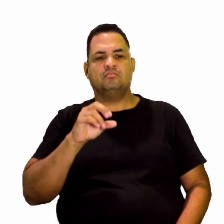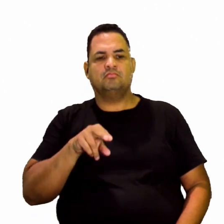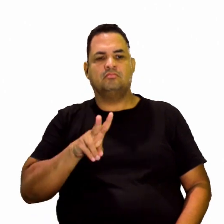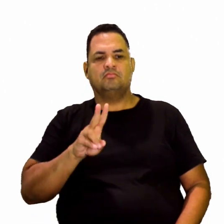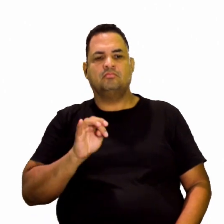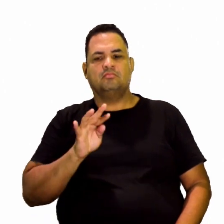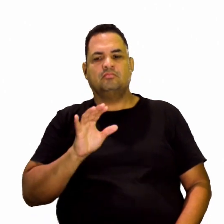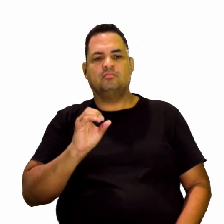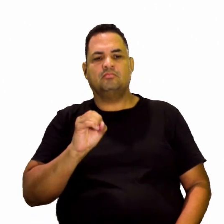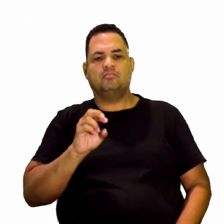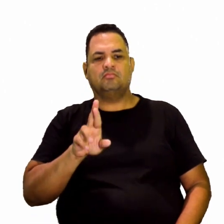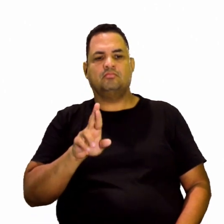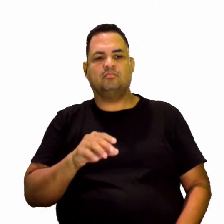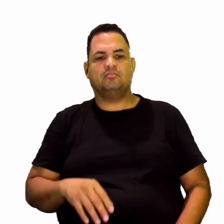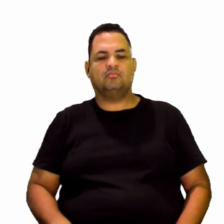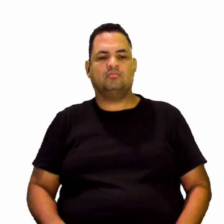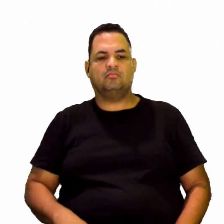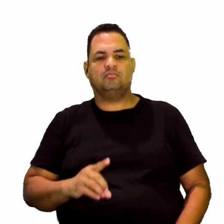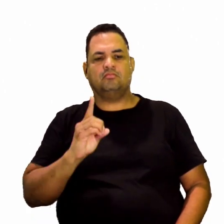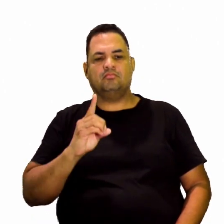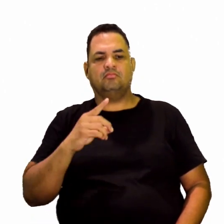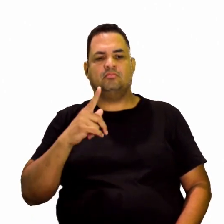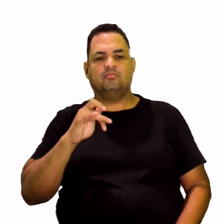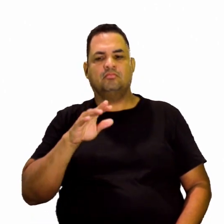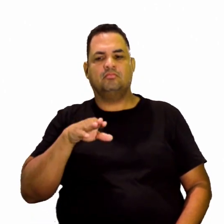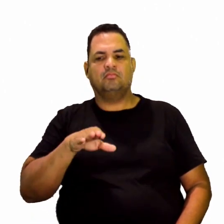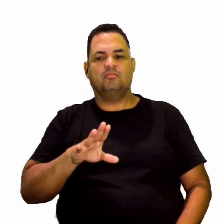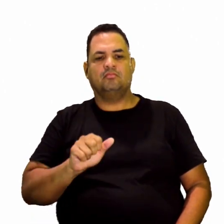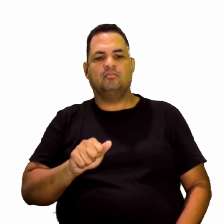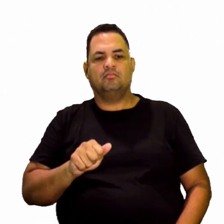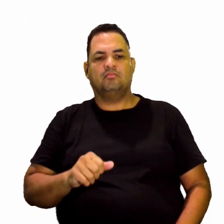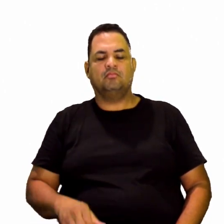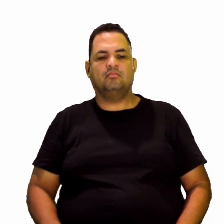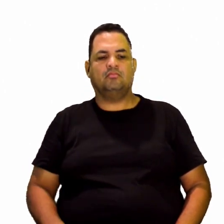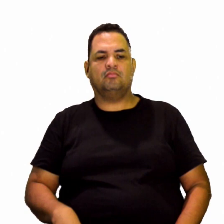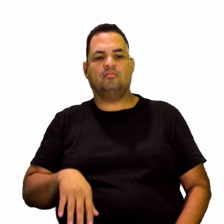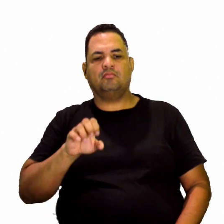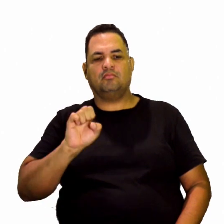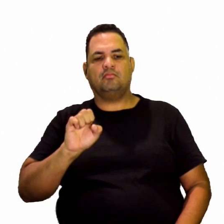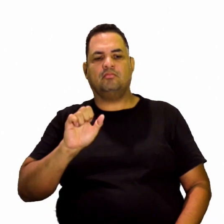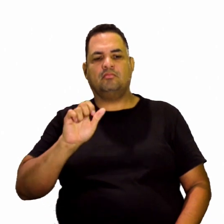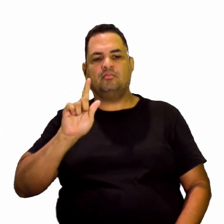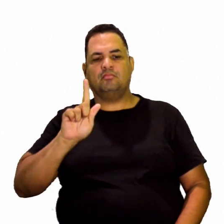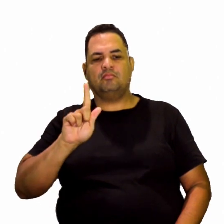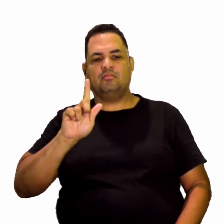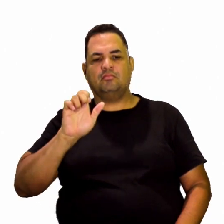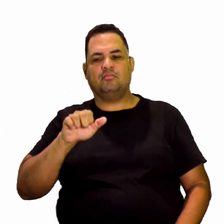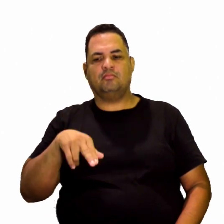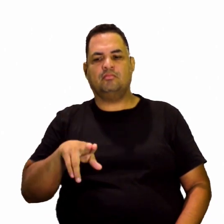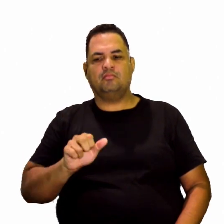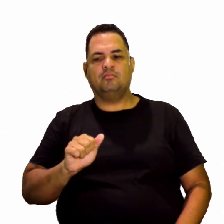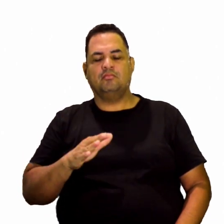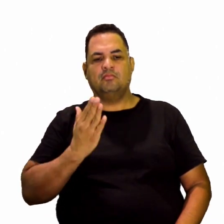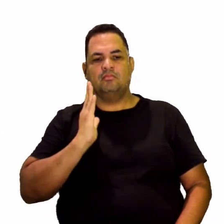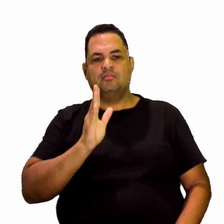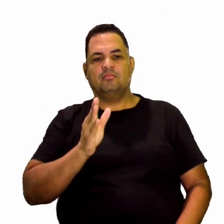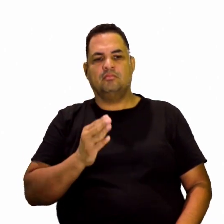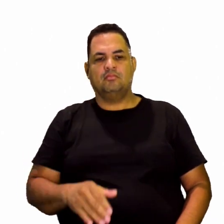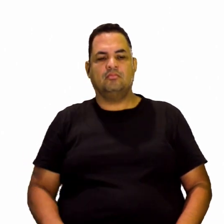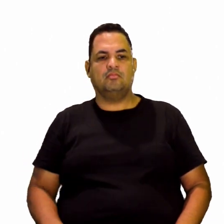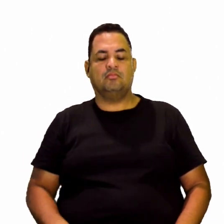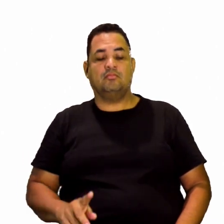C, vetor. Letra D, proteoma. E letra E, gene. Então, a gente já viu